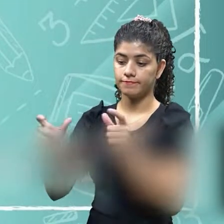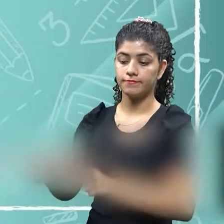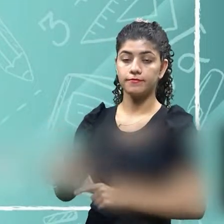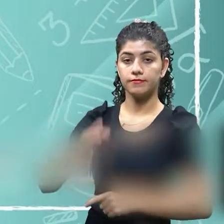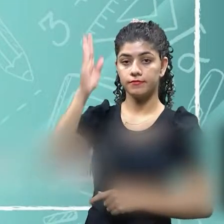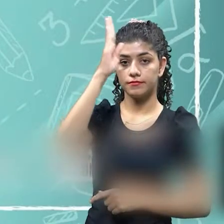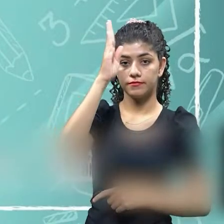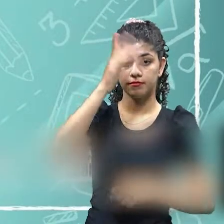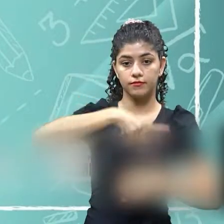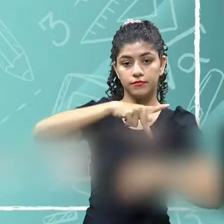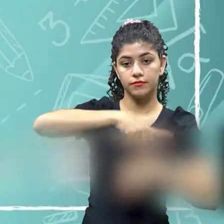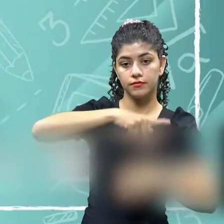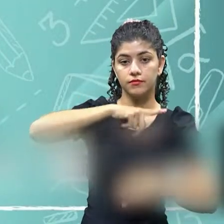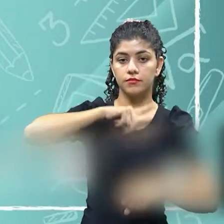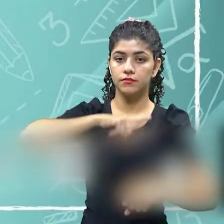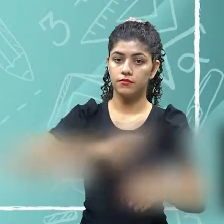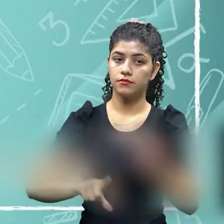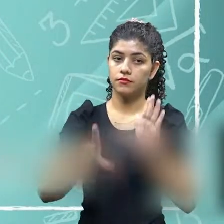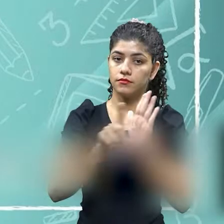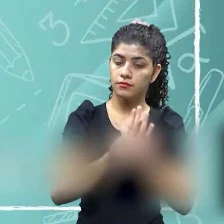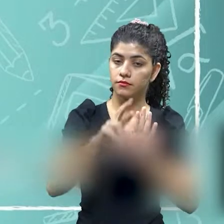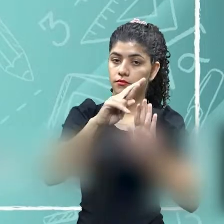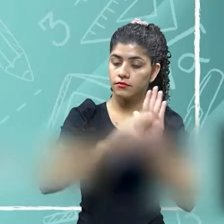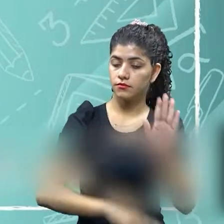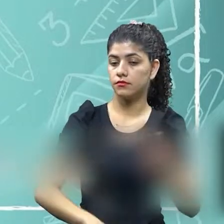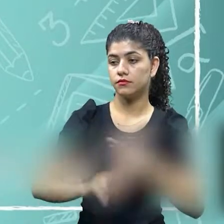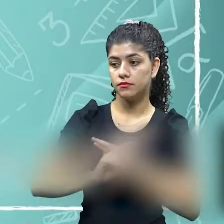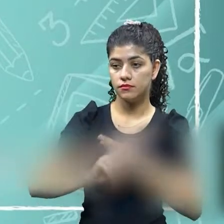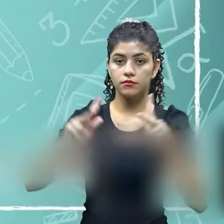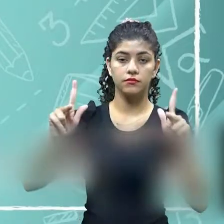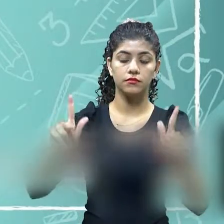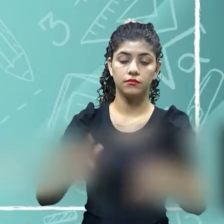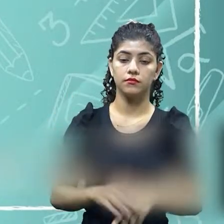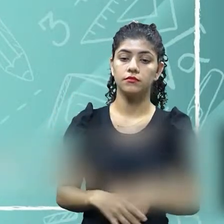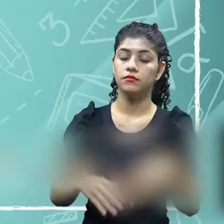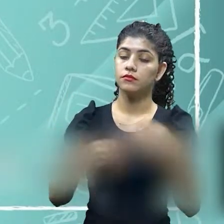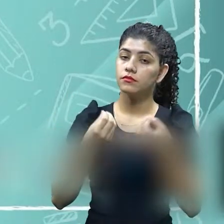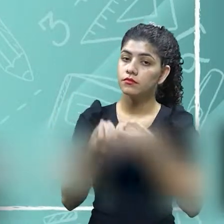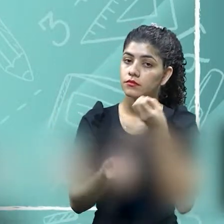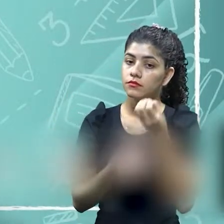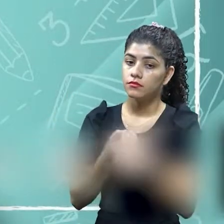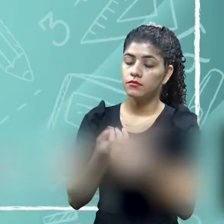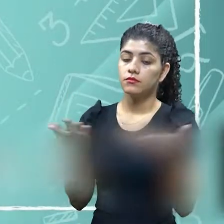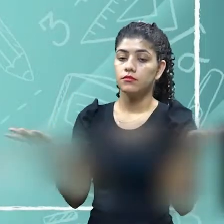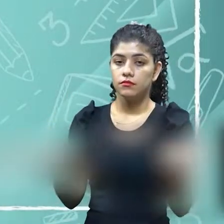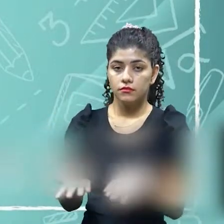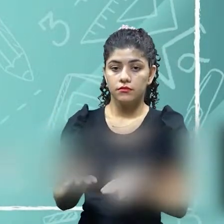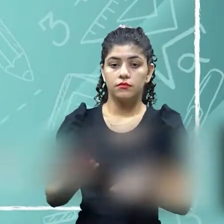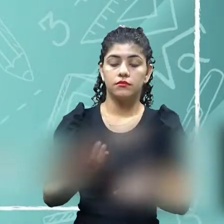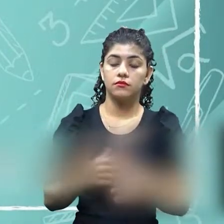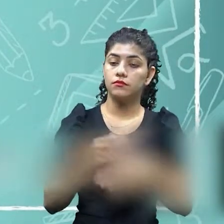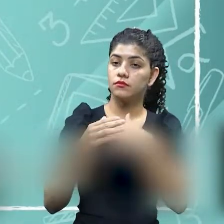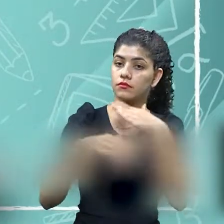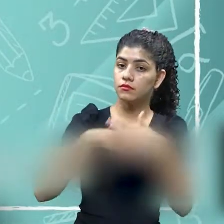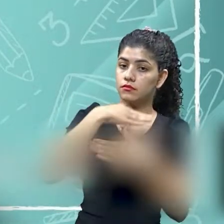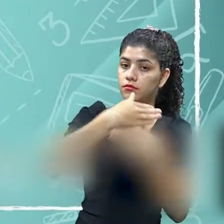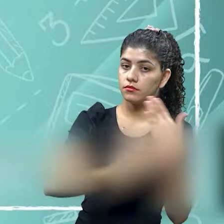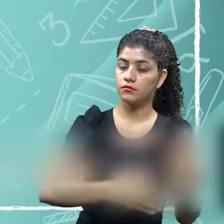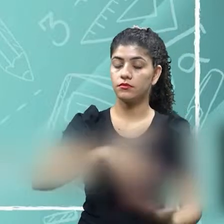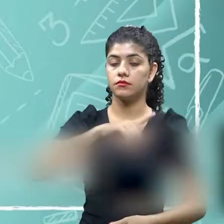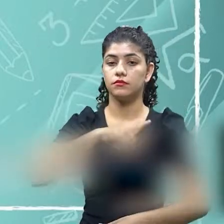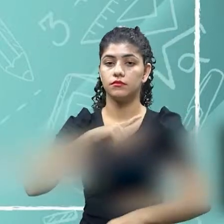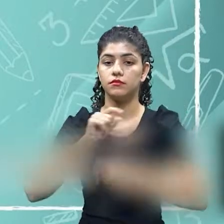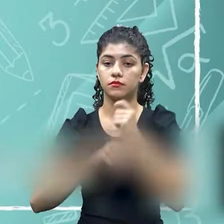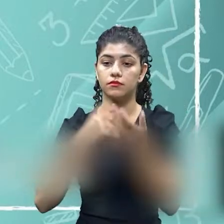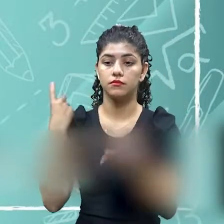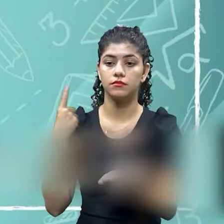Então cada país tem as suas leis, tem as suas regras, tem os seus impostos e taxas. Então, como é um processo entre países, entre